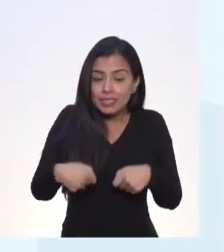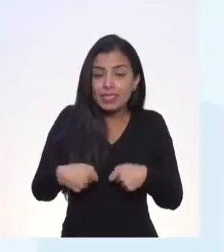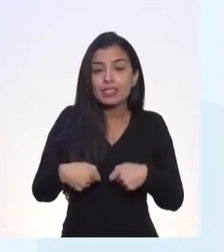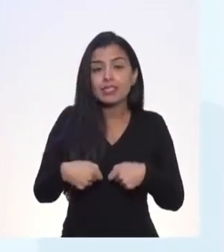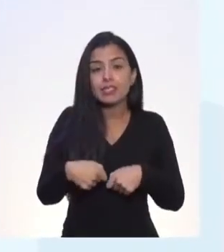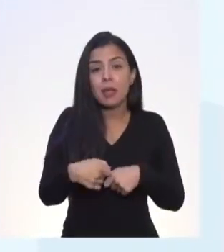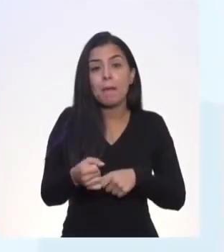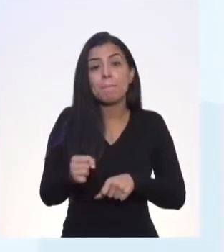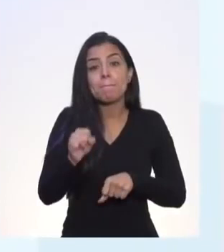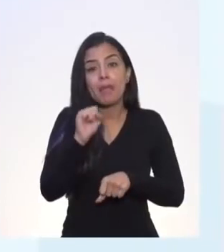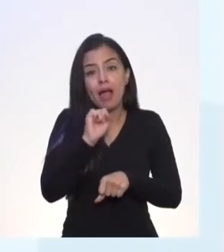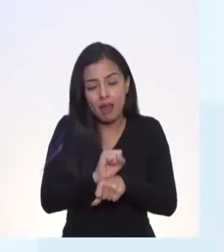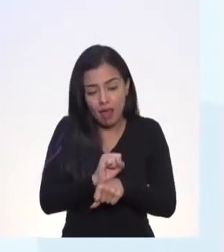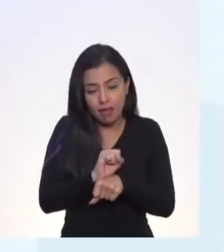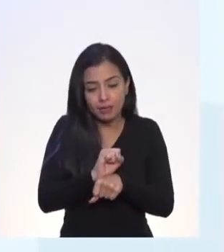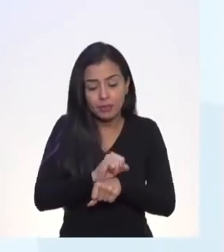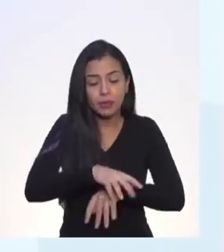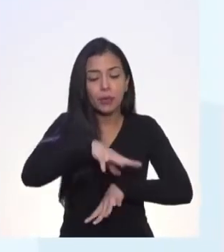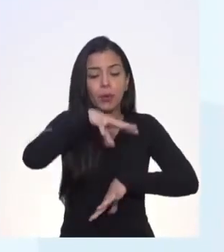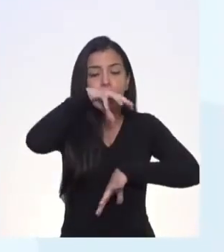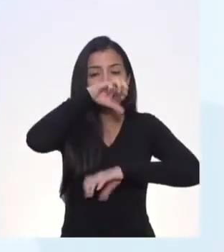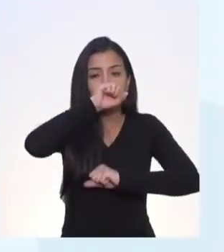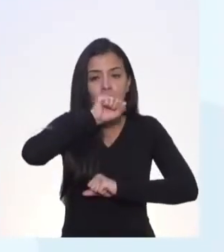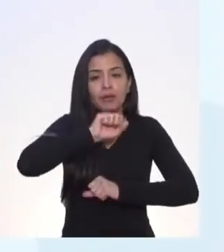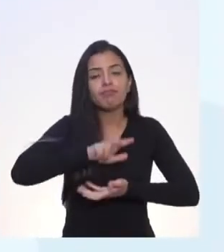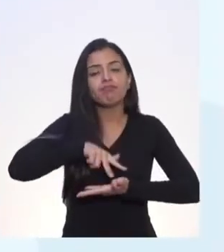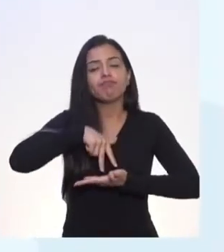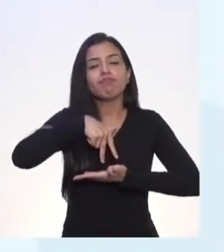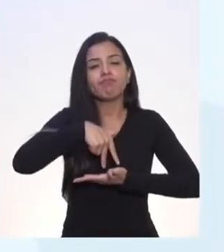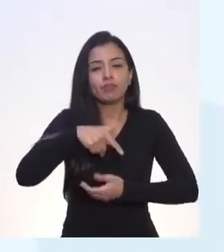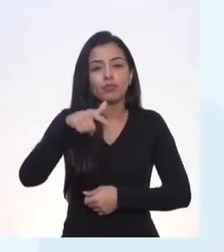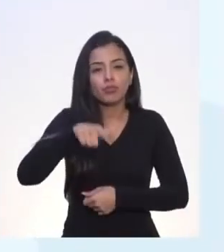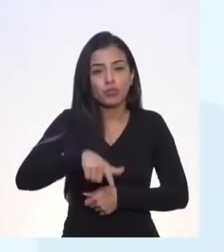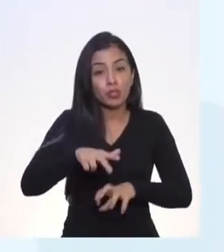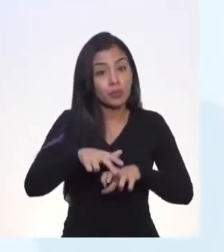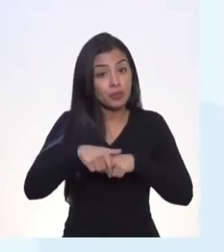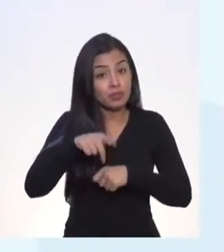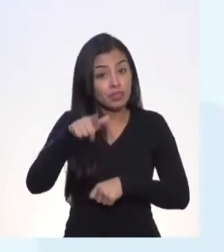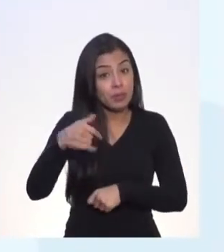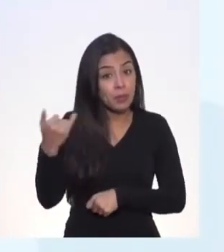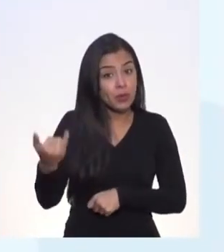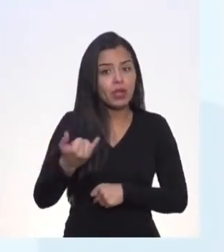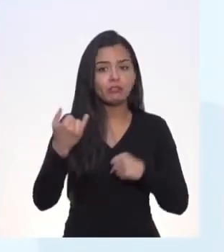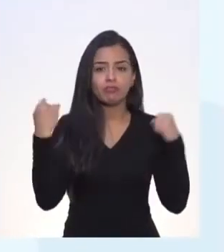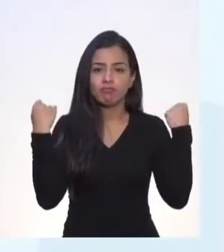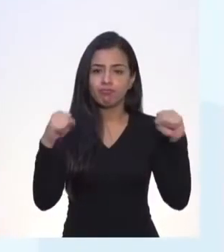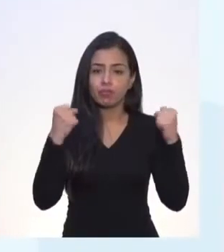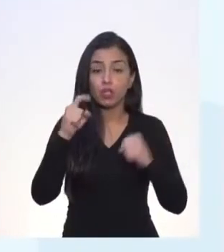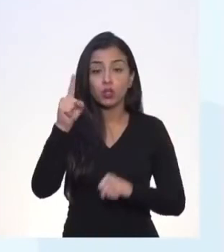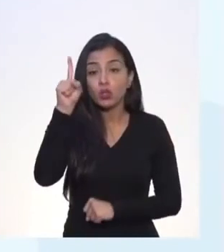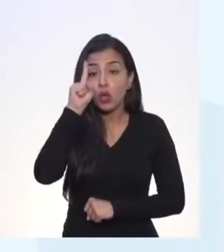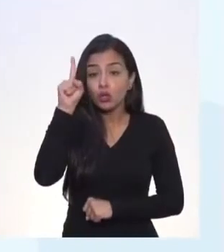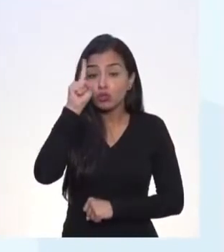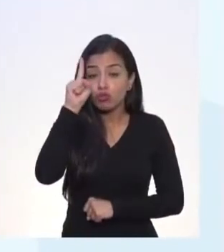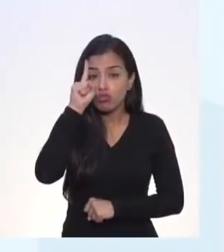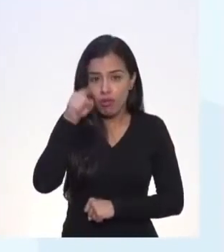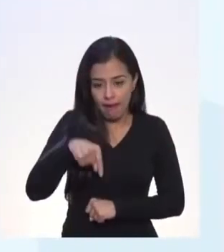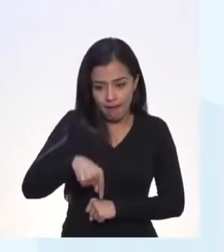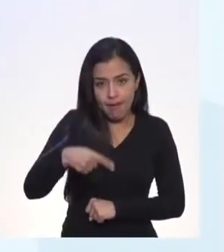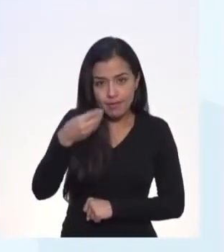parar para retomar o ar. Por isso, temos que nos exercitar todos os dias aqui na